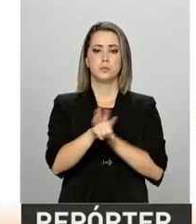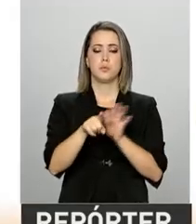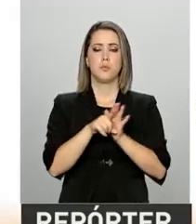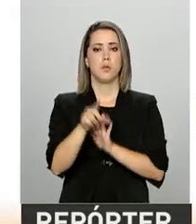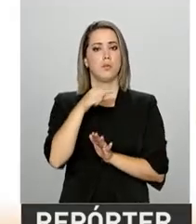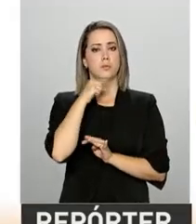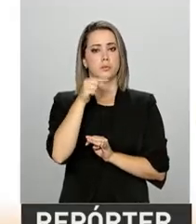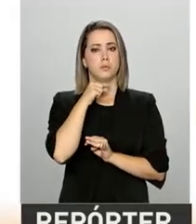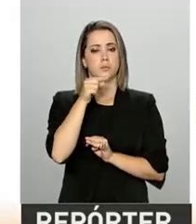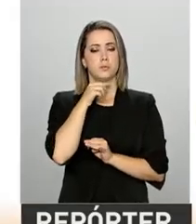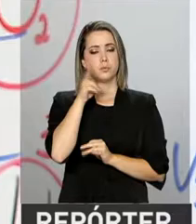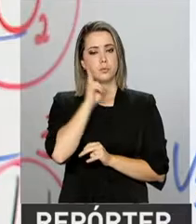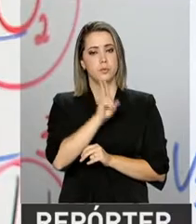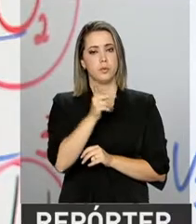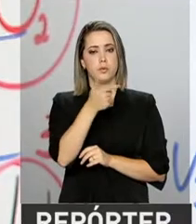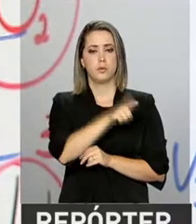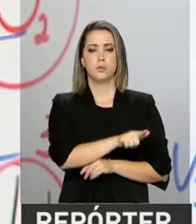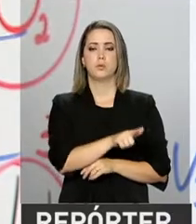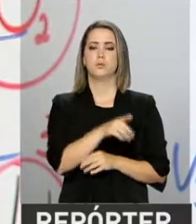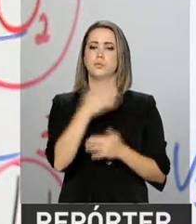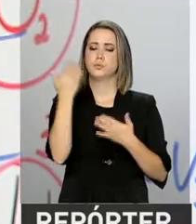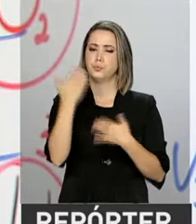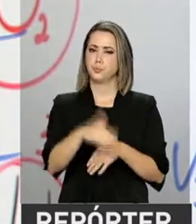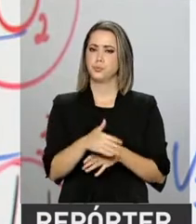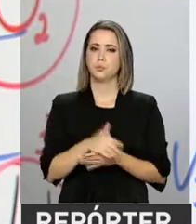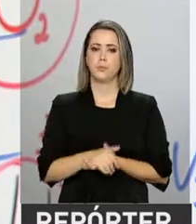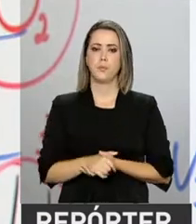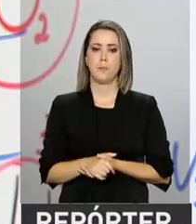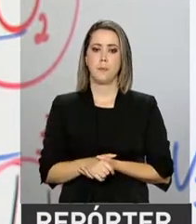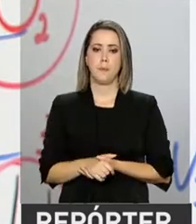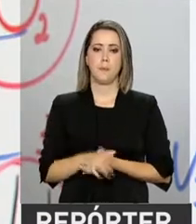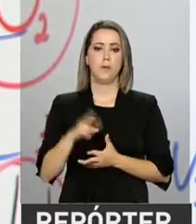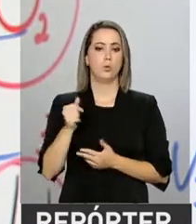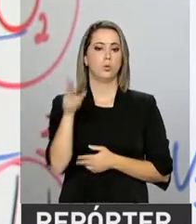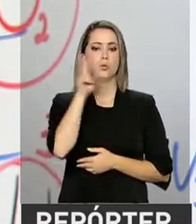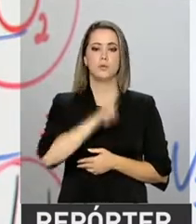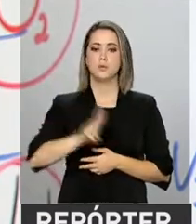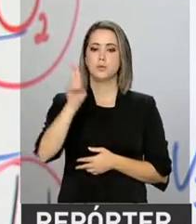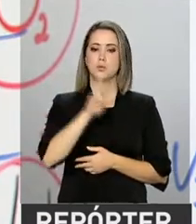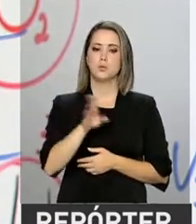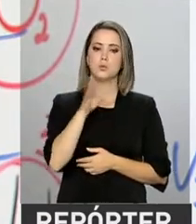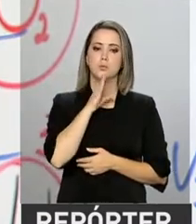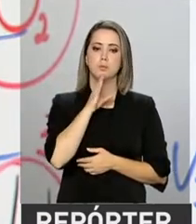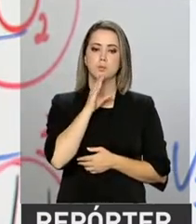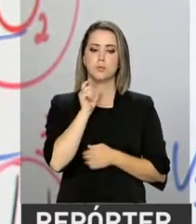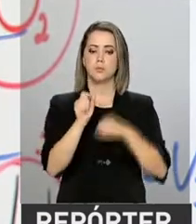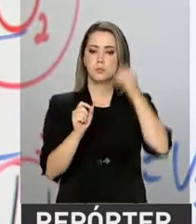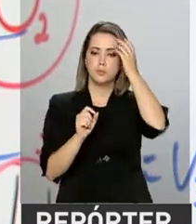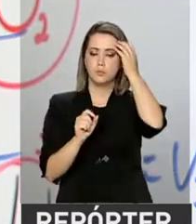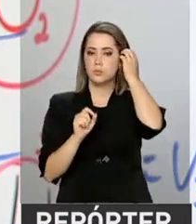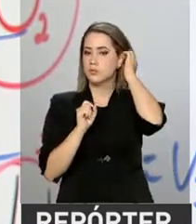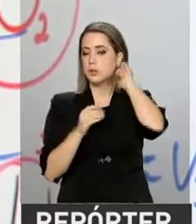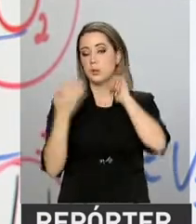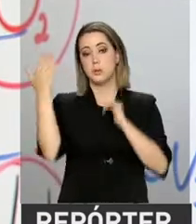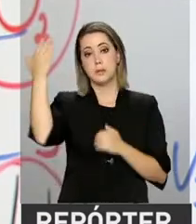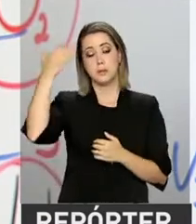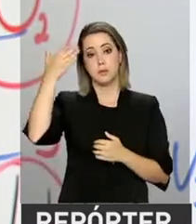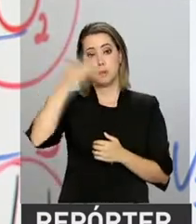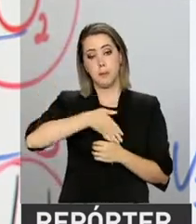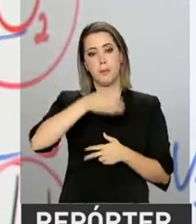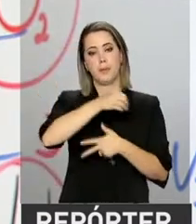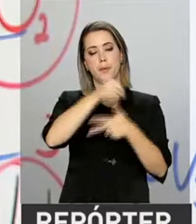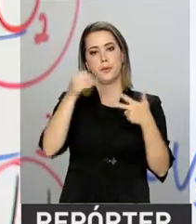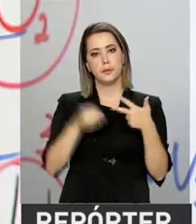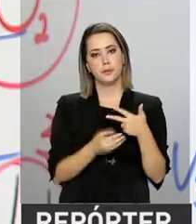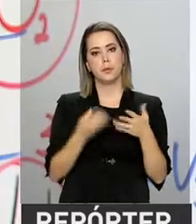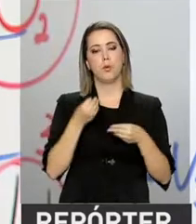dúvidas e revisar a matéria. Tudo aquilo que você utilizar para seu conhecimento sobre a prova e como